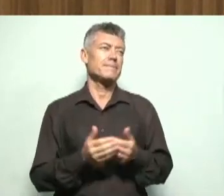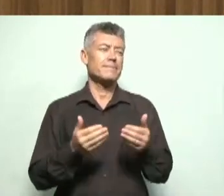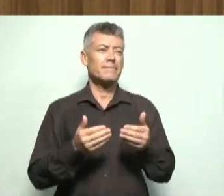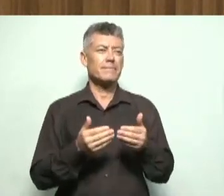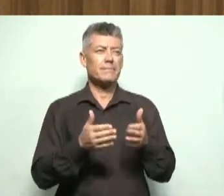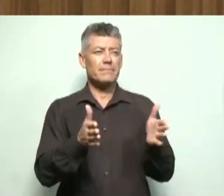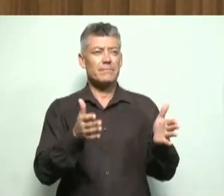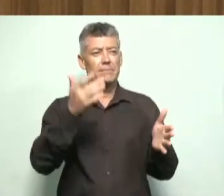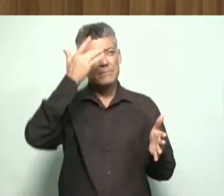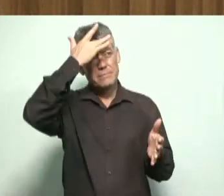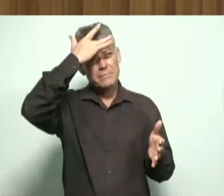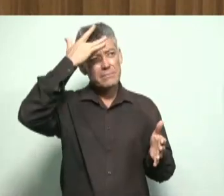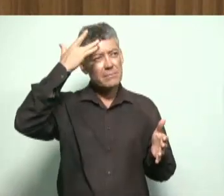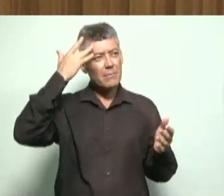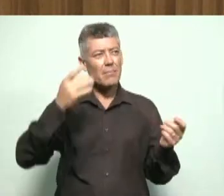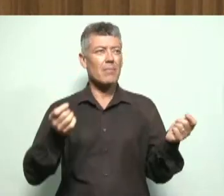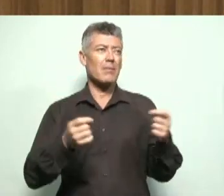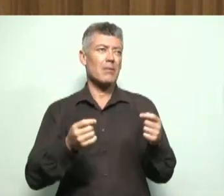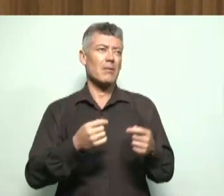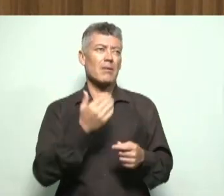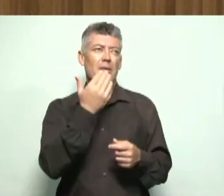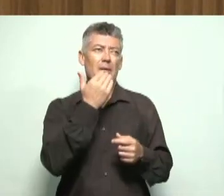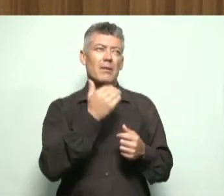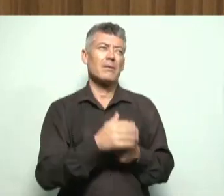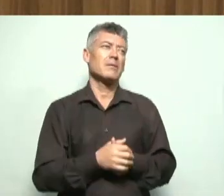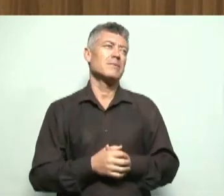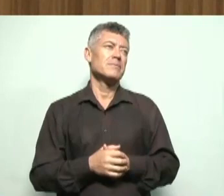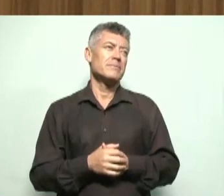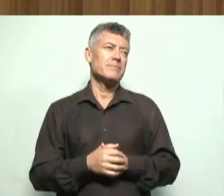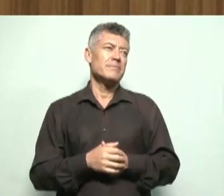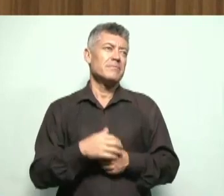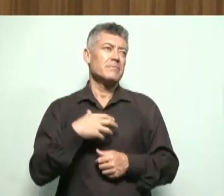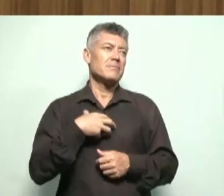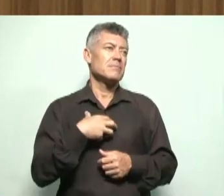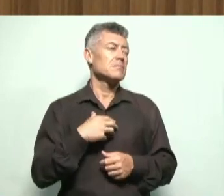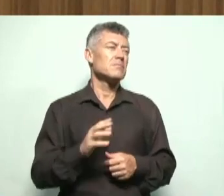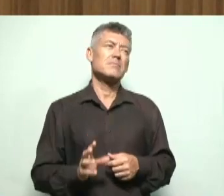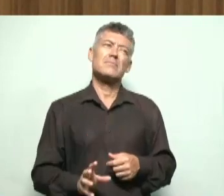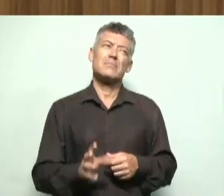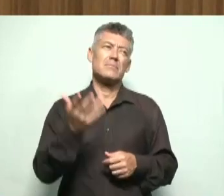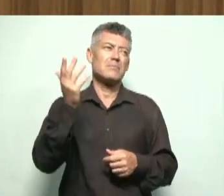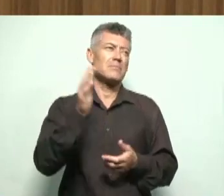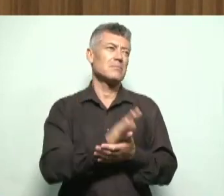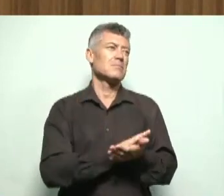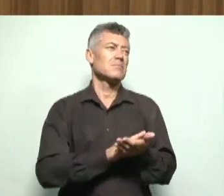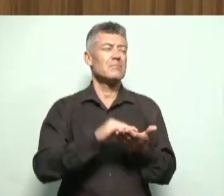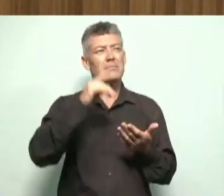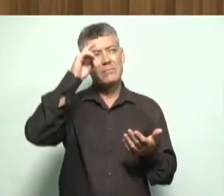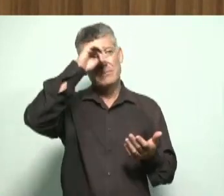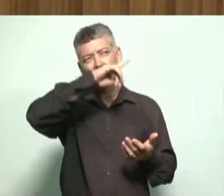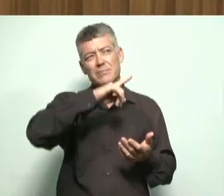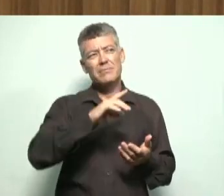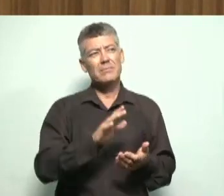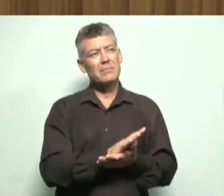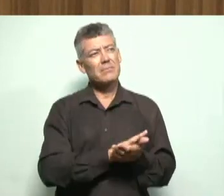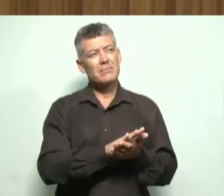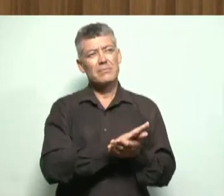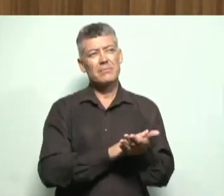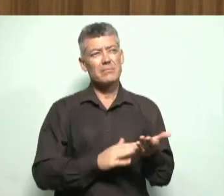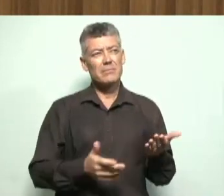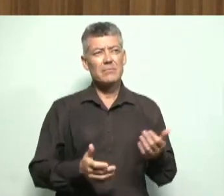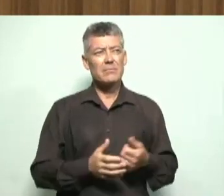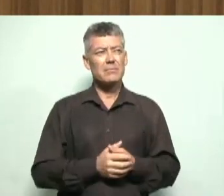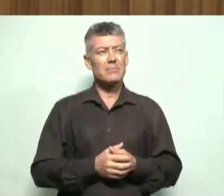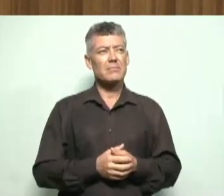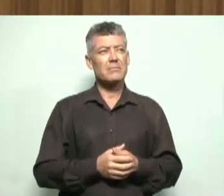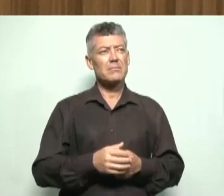a essas pessoas que precisam dessa alimentação. E isso não é nada extraordinário, não é nada que vá influenciar nos cofres